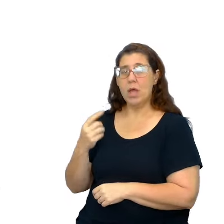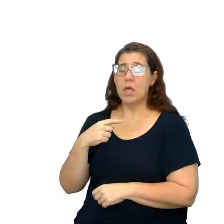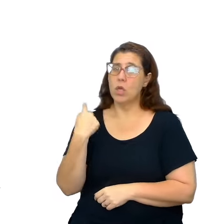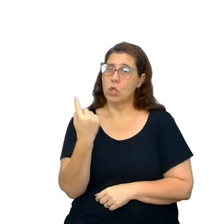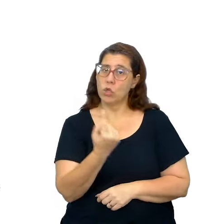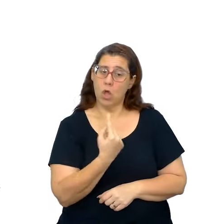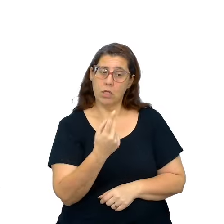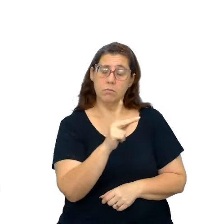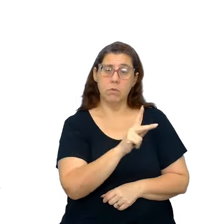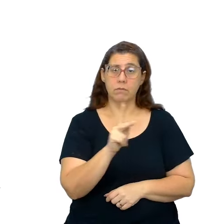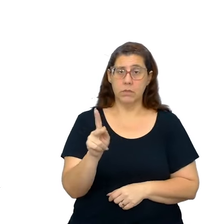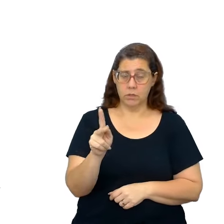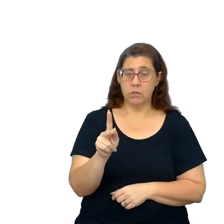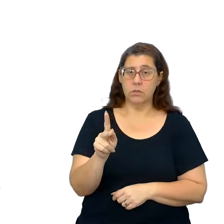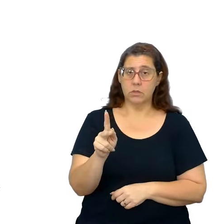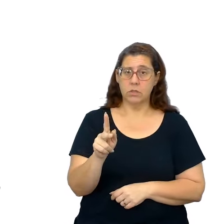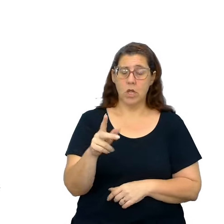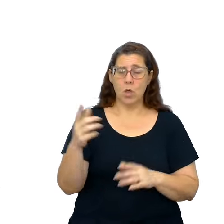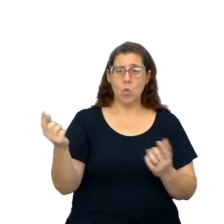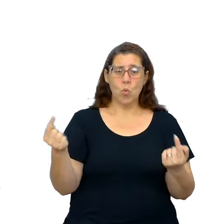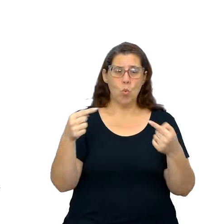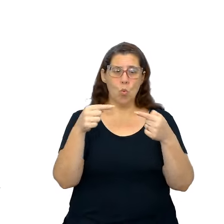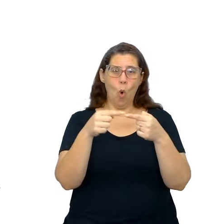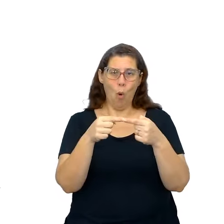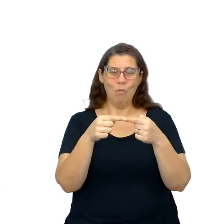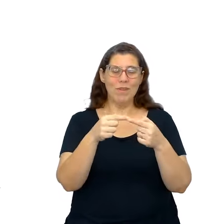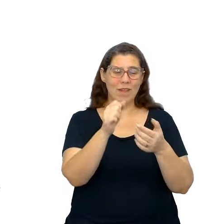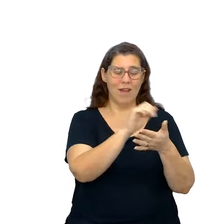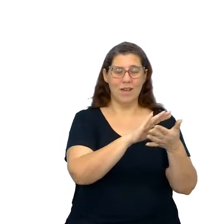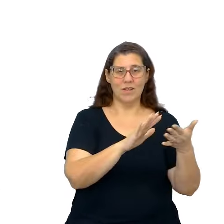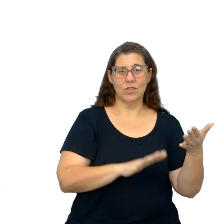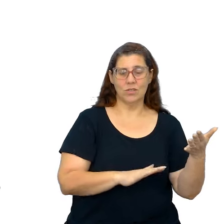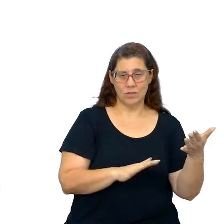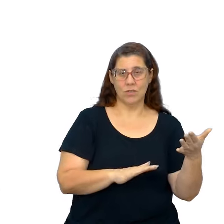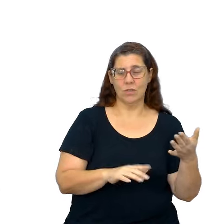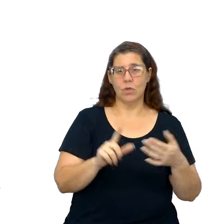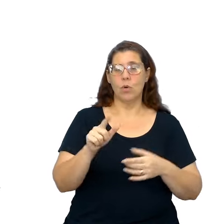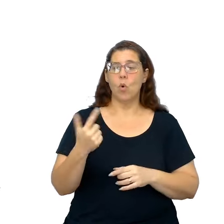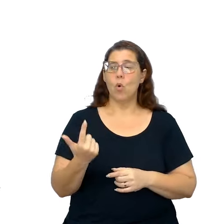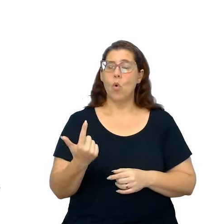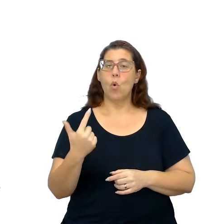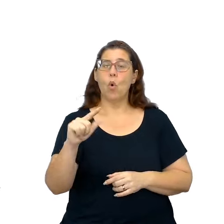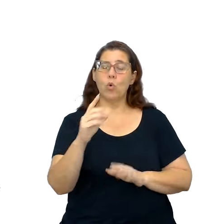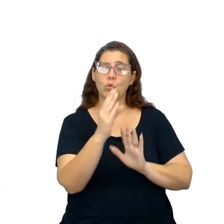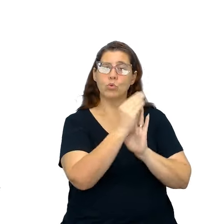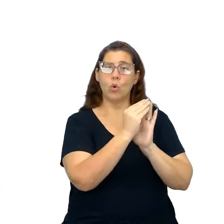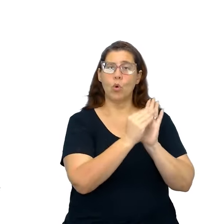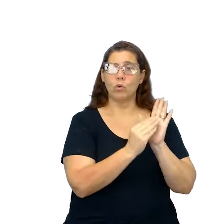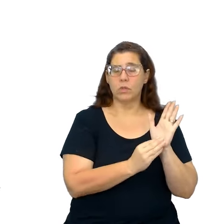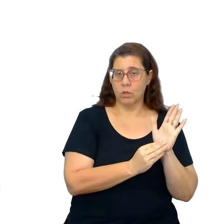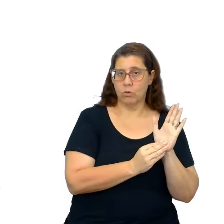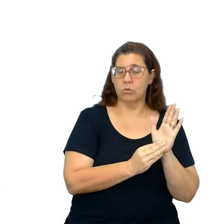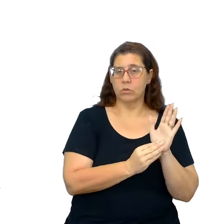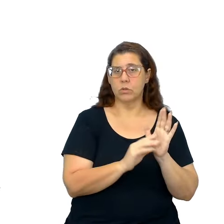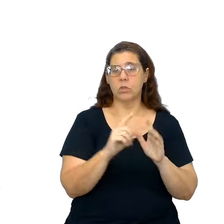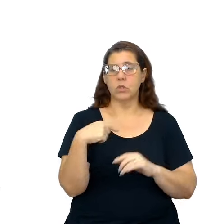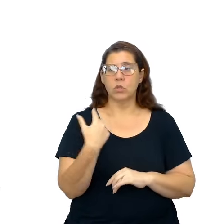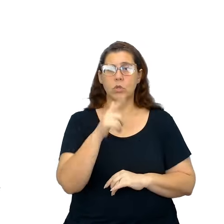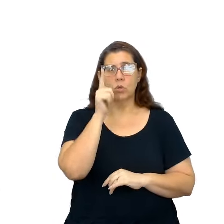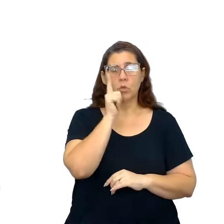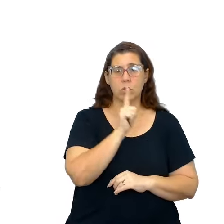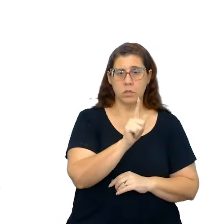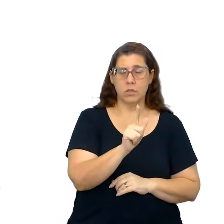nós, professores, relacionar a atividade com esses outros conteúdos para que nós